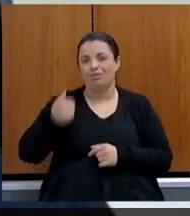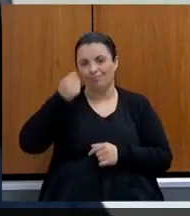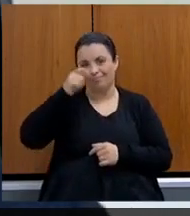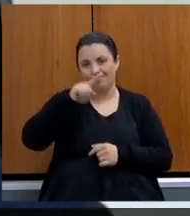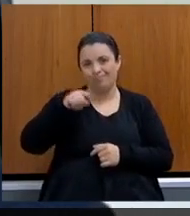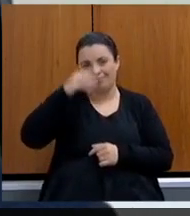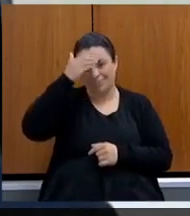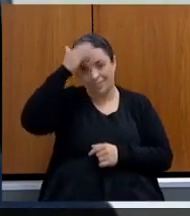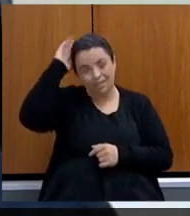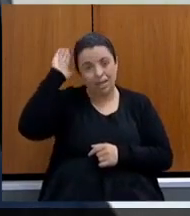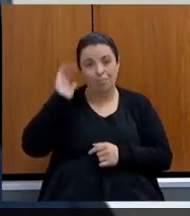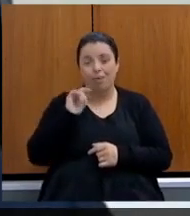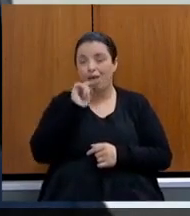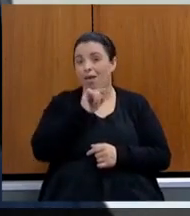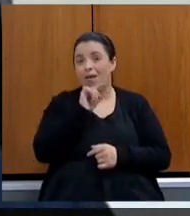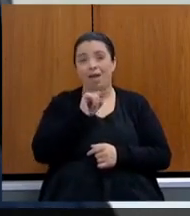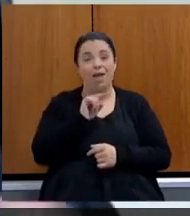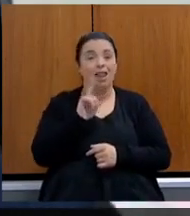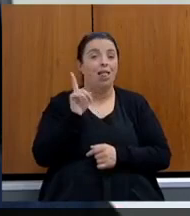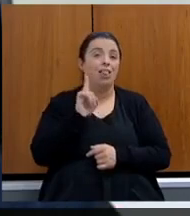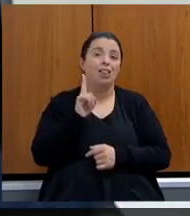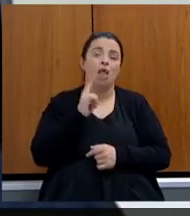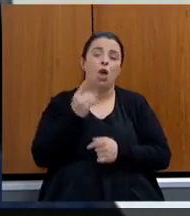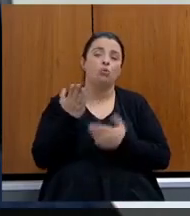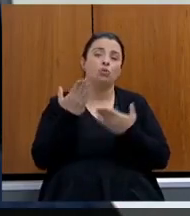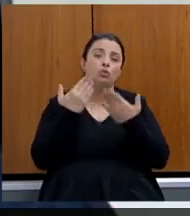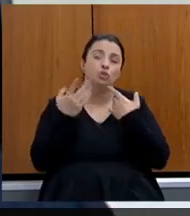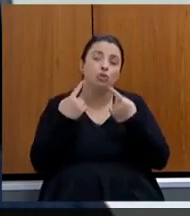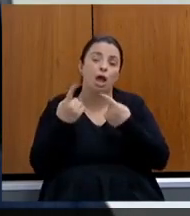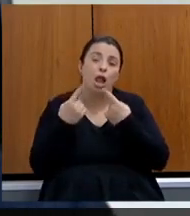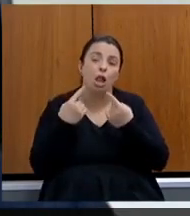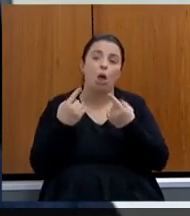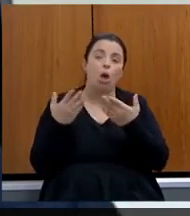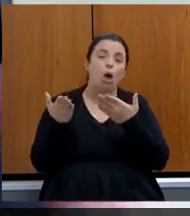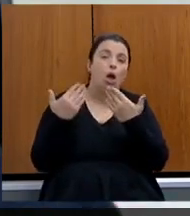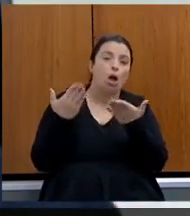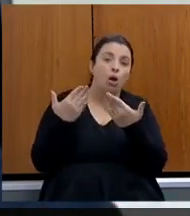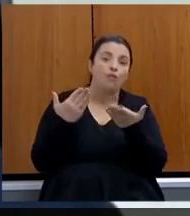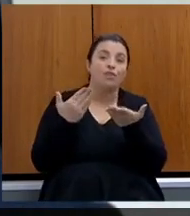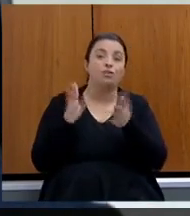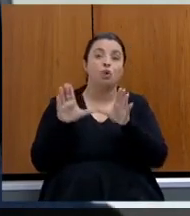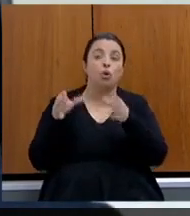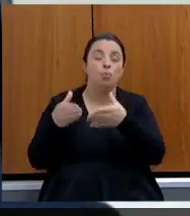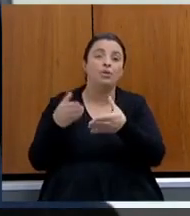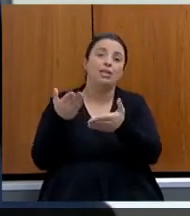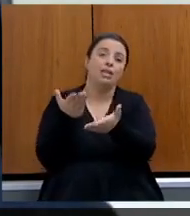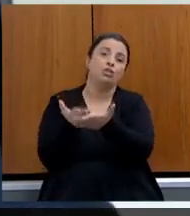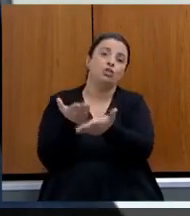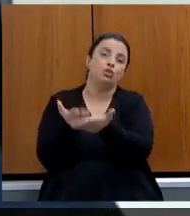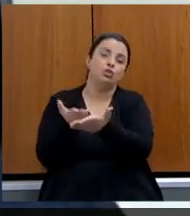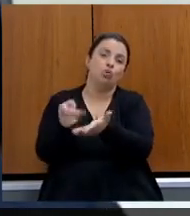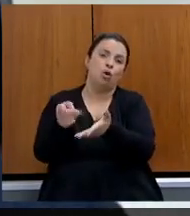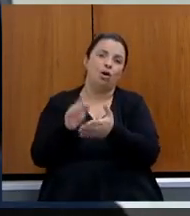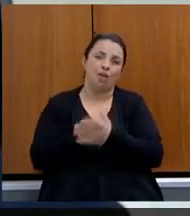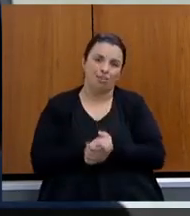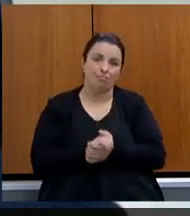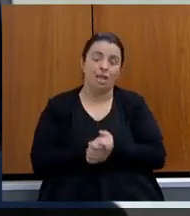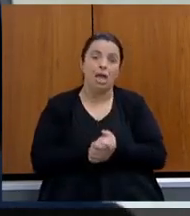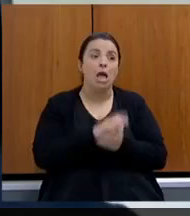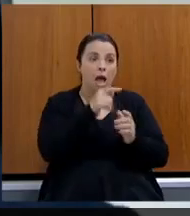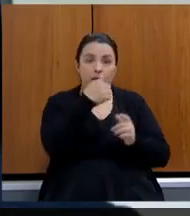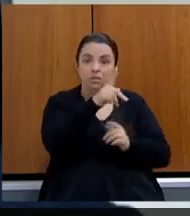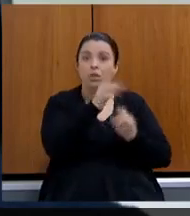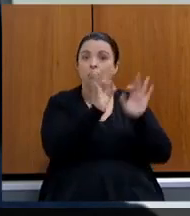logo ou não a comunidade por lá não consulta à comunidade apresenta seus projetos